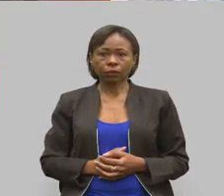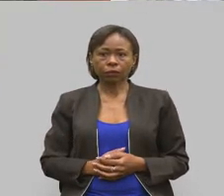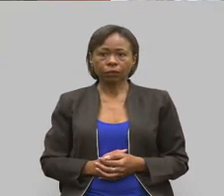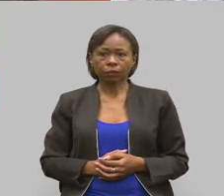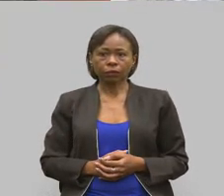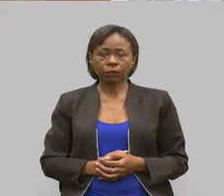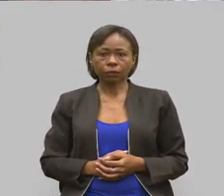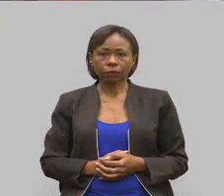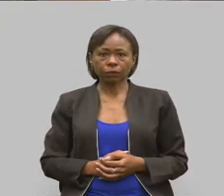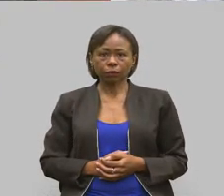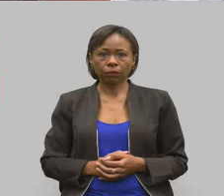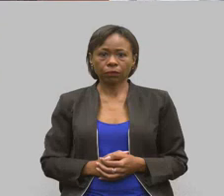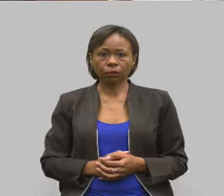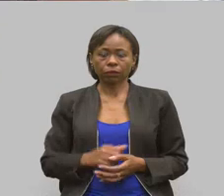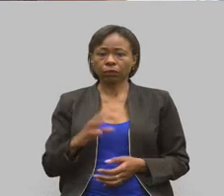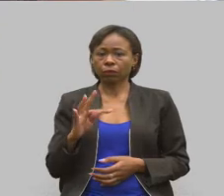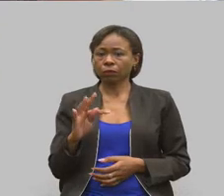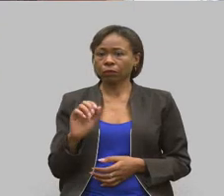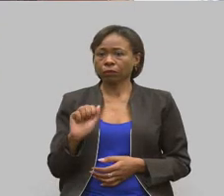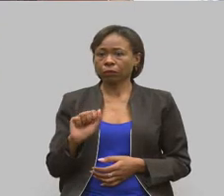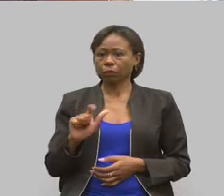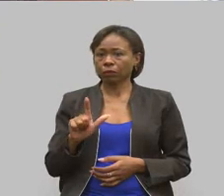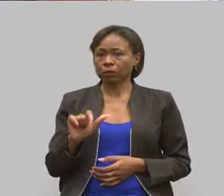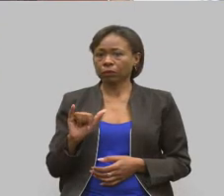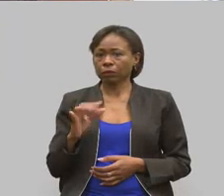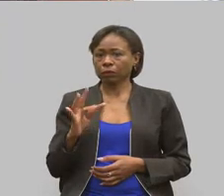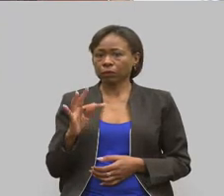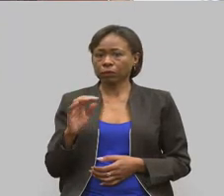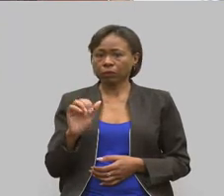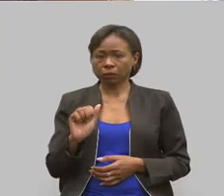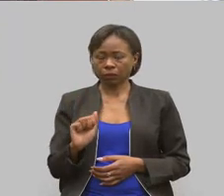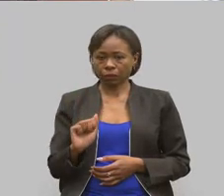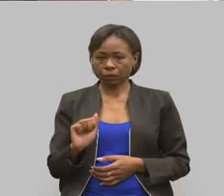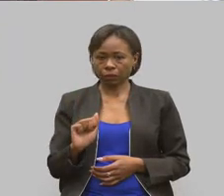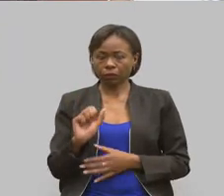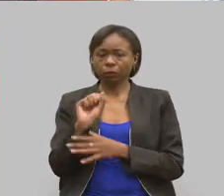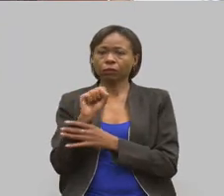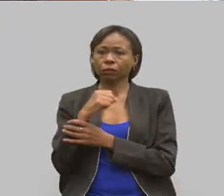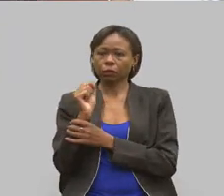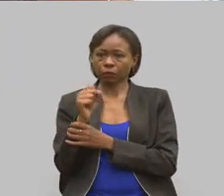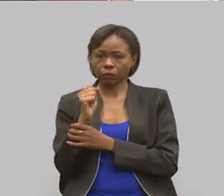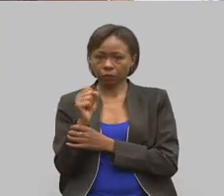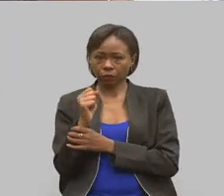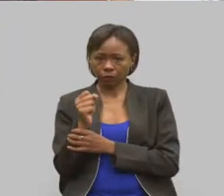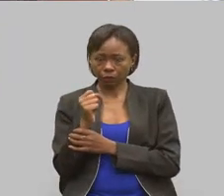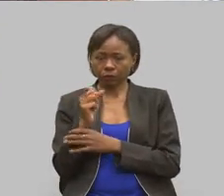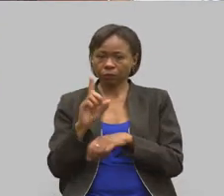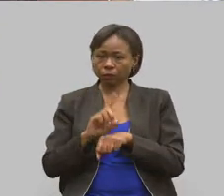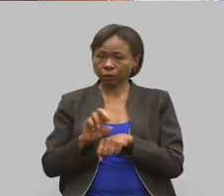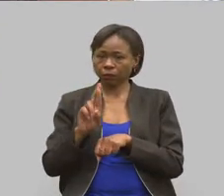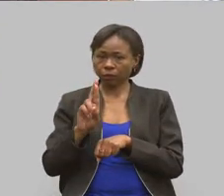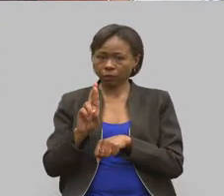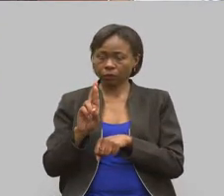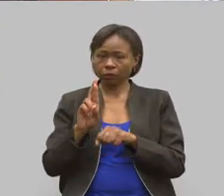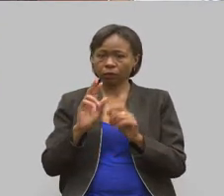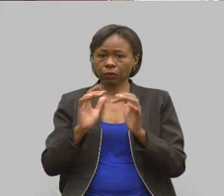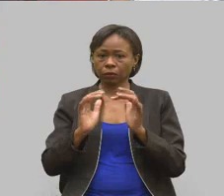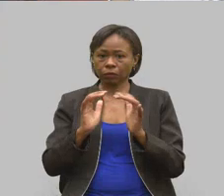UFMG Talita Carla flores Cruz fisioterapeuta Doutora em neurociências